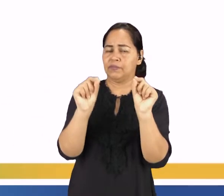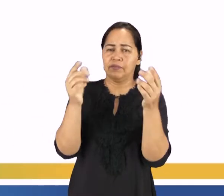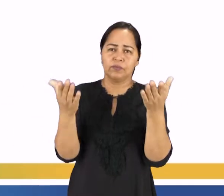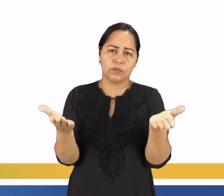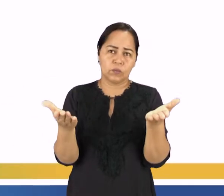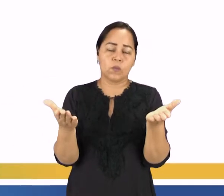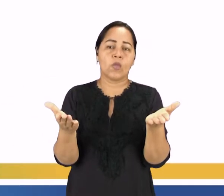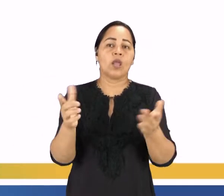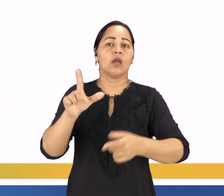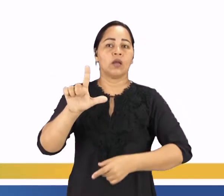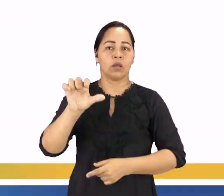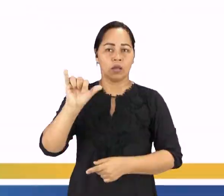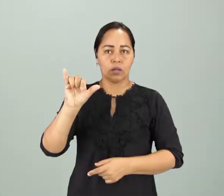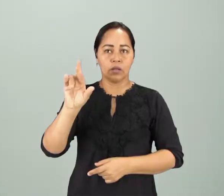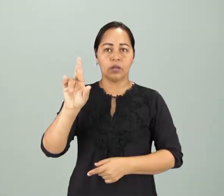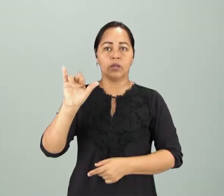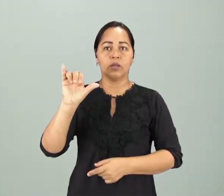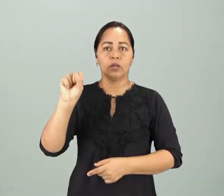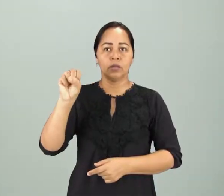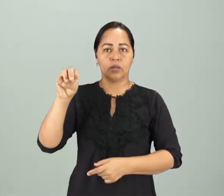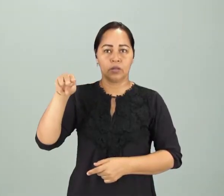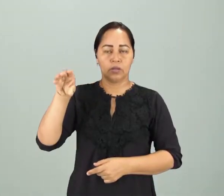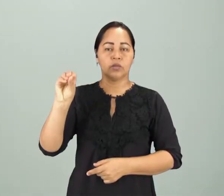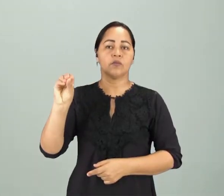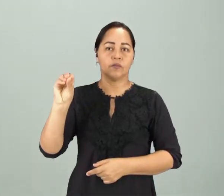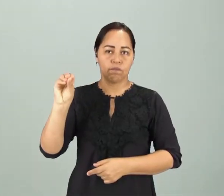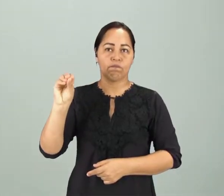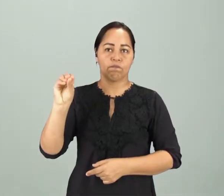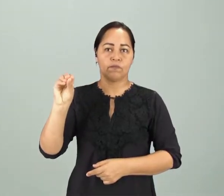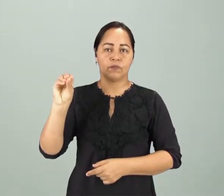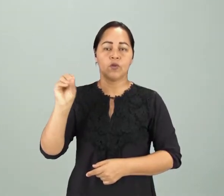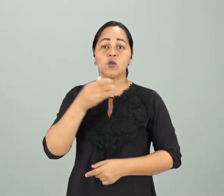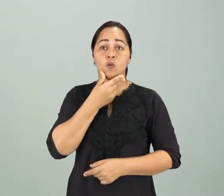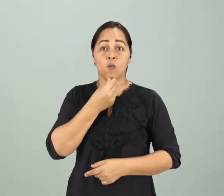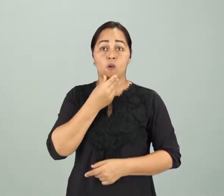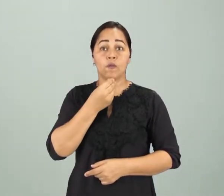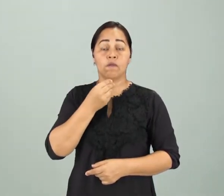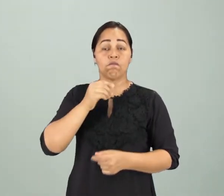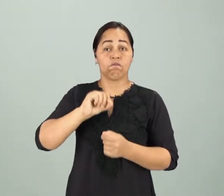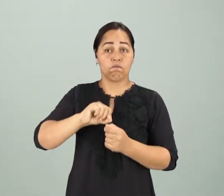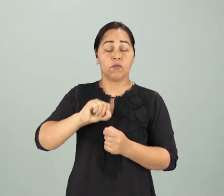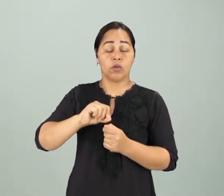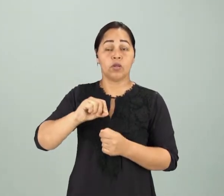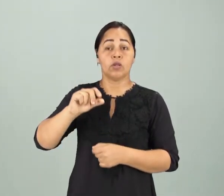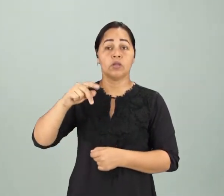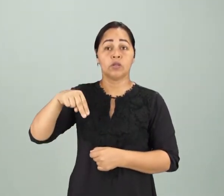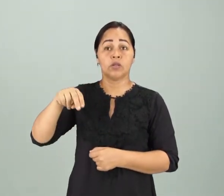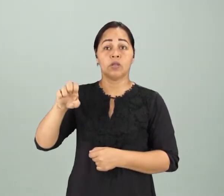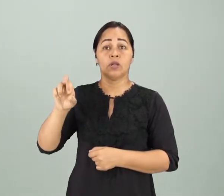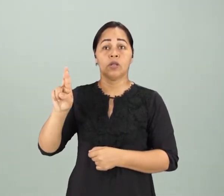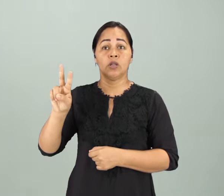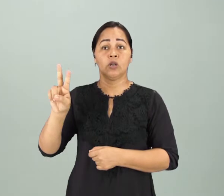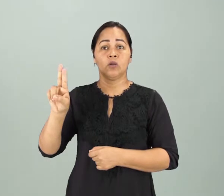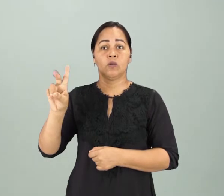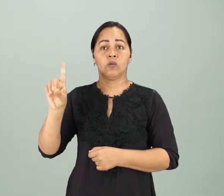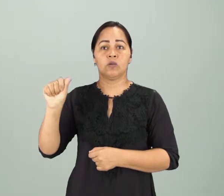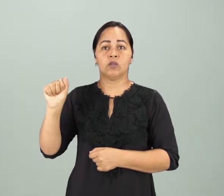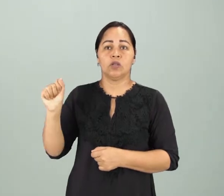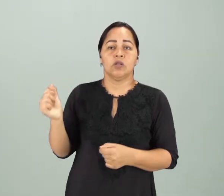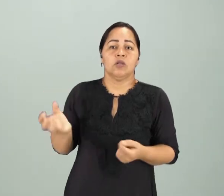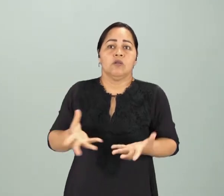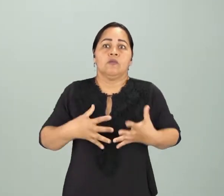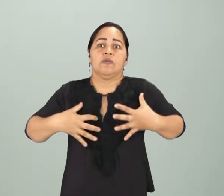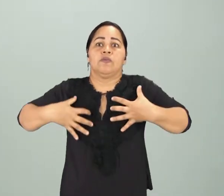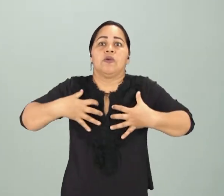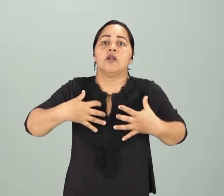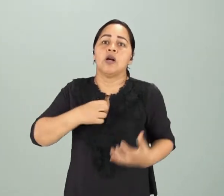desse lirismo dentro dos poemas de Pablo Neruda. Não é? Ele fala de uma maneira muito desesperada sobre a ausência